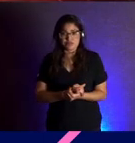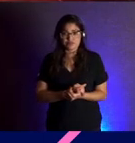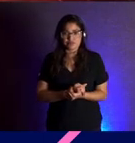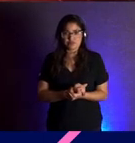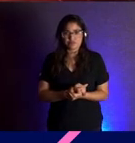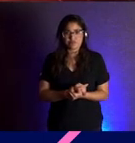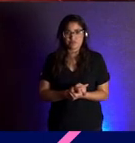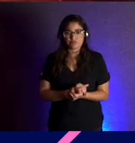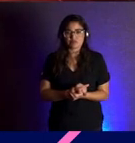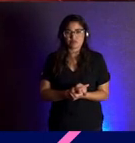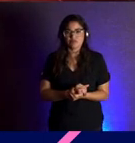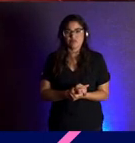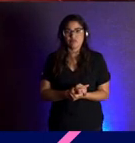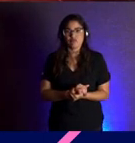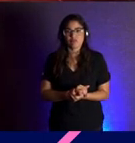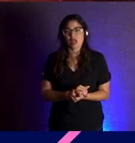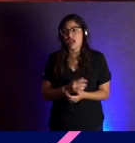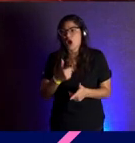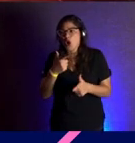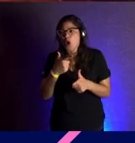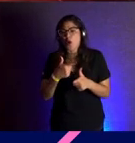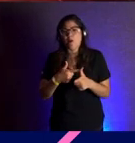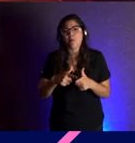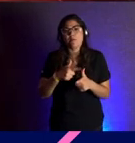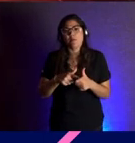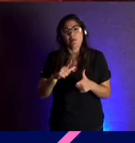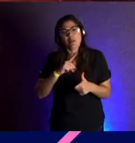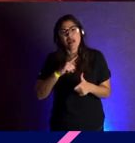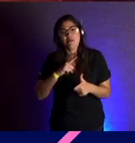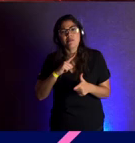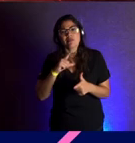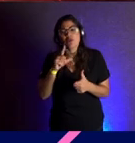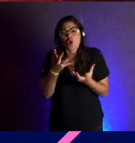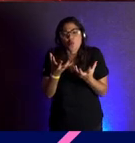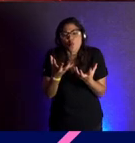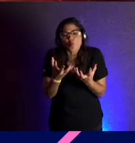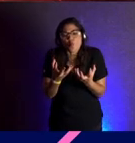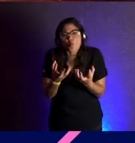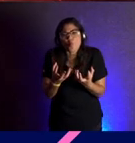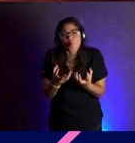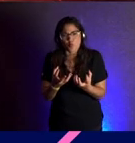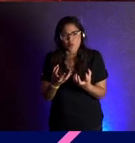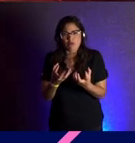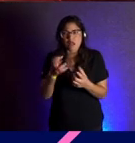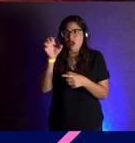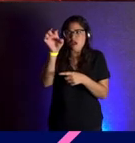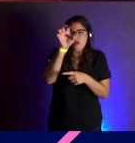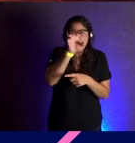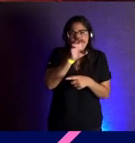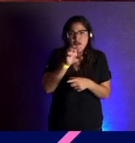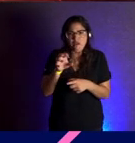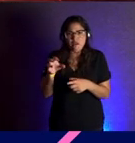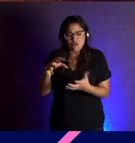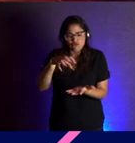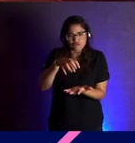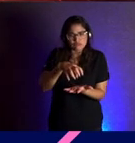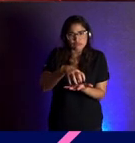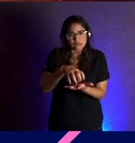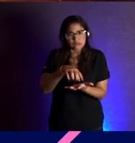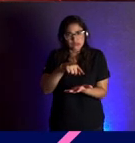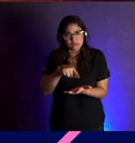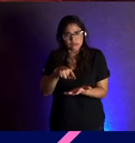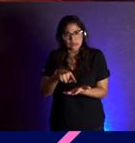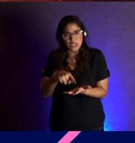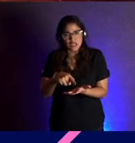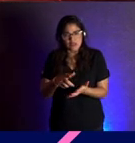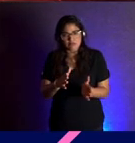com secas, que é toda aquela região do centro-oeste, que é a nossa grande produção de